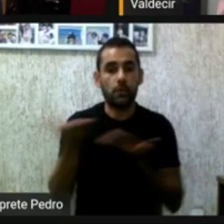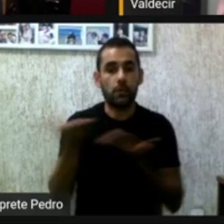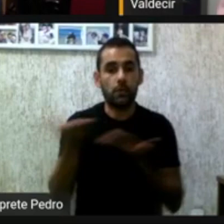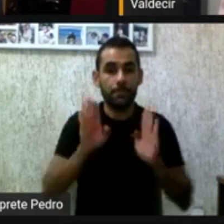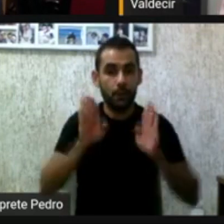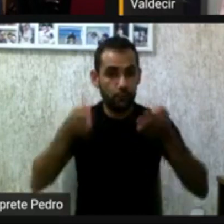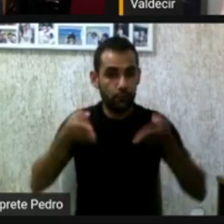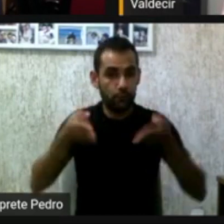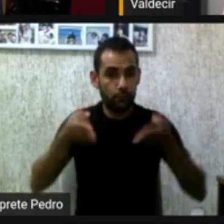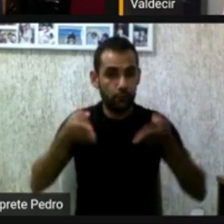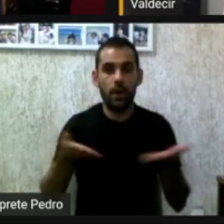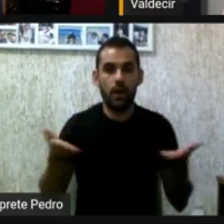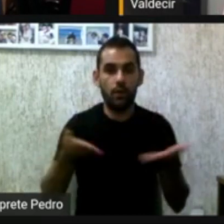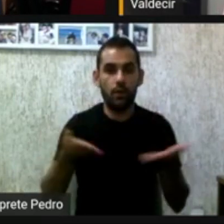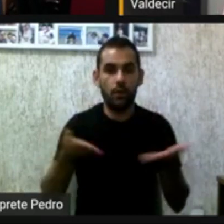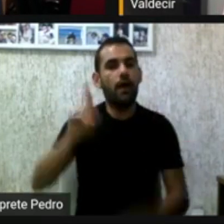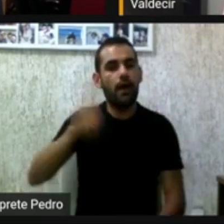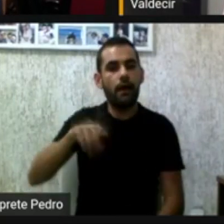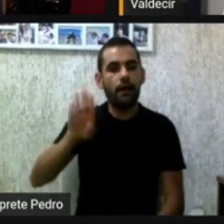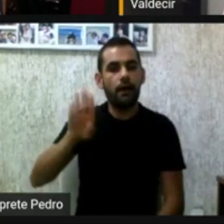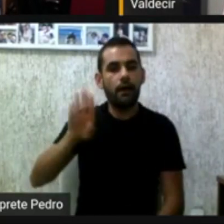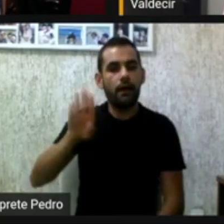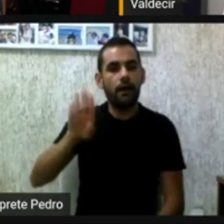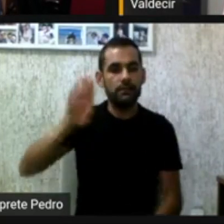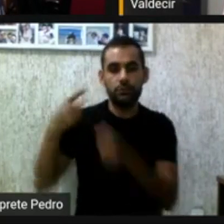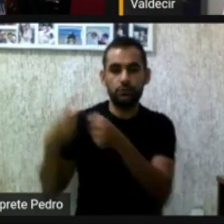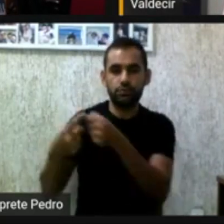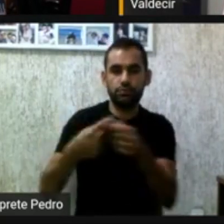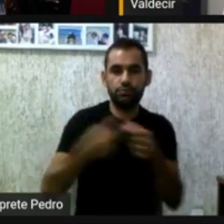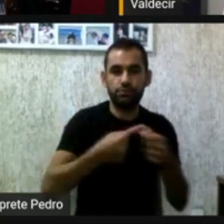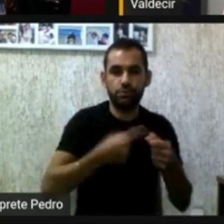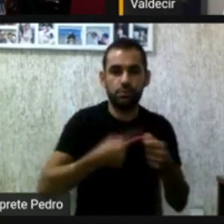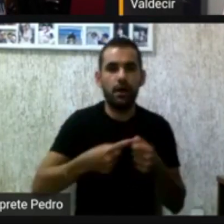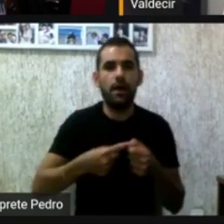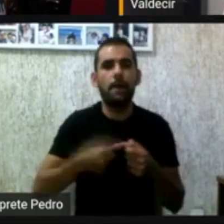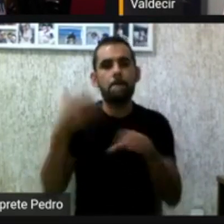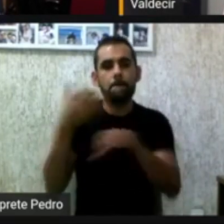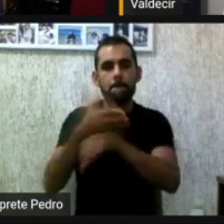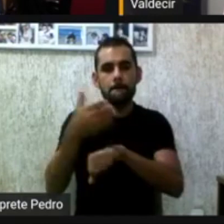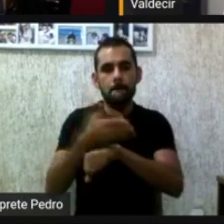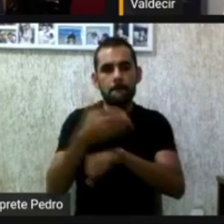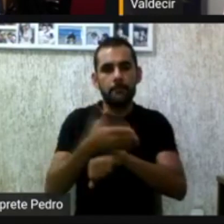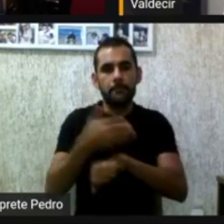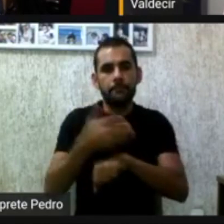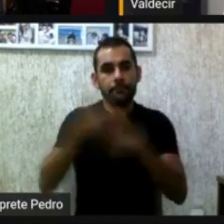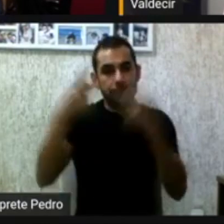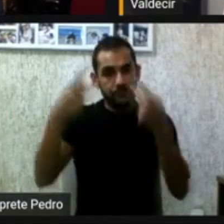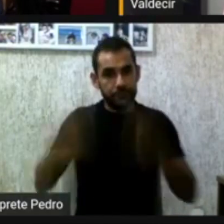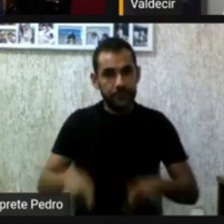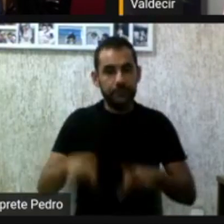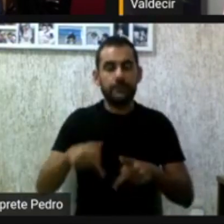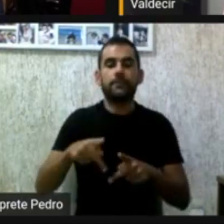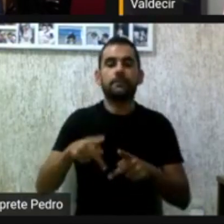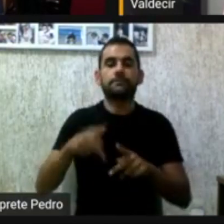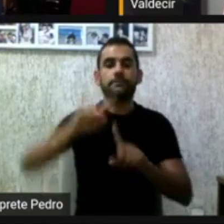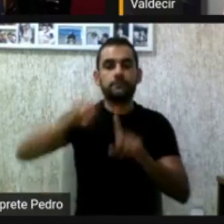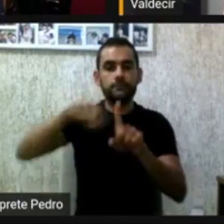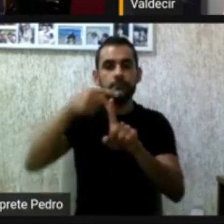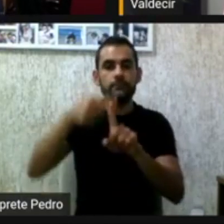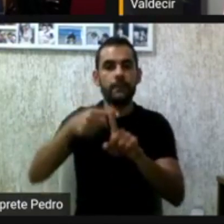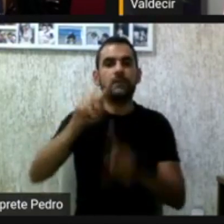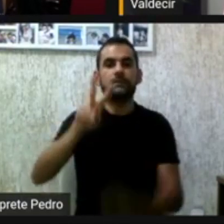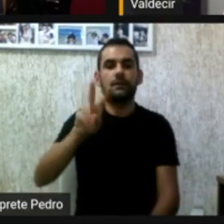agora serão os candidatos e as cidades que tiveram participação aqui no portal Mais Vertentes, até para a gente ter aí